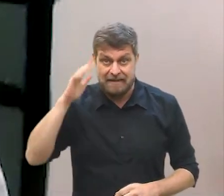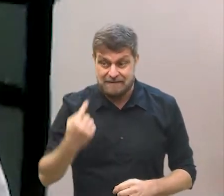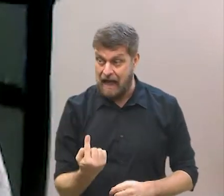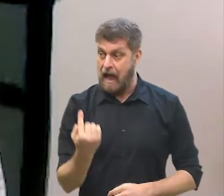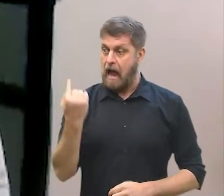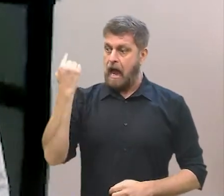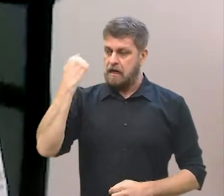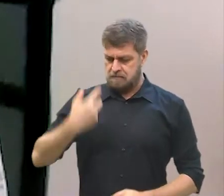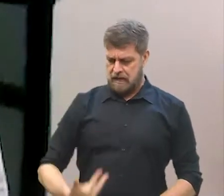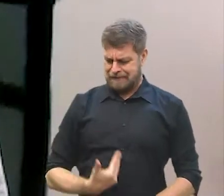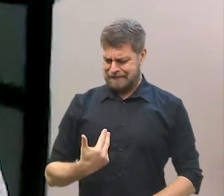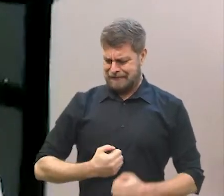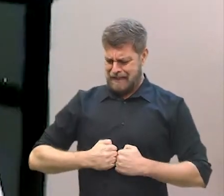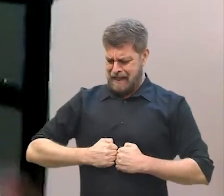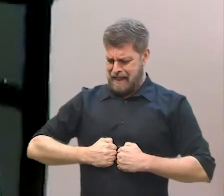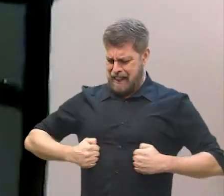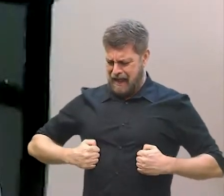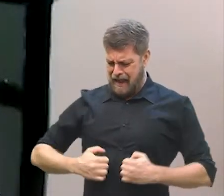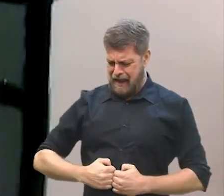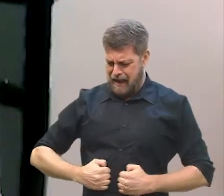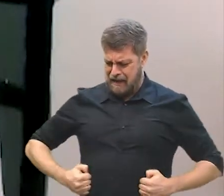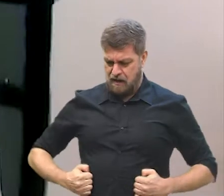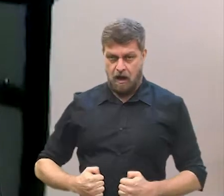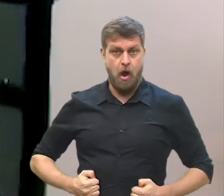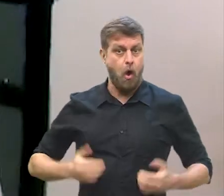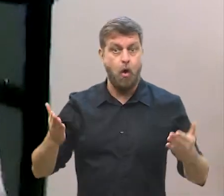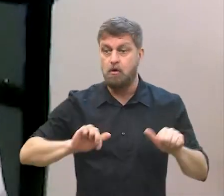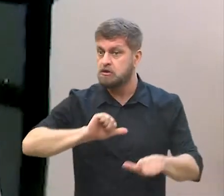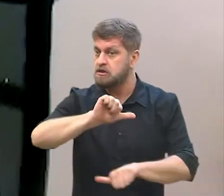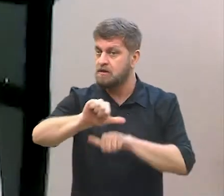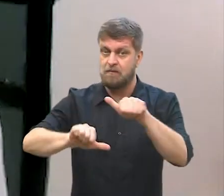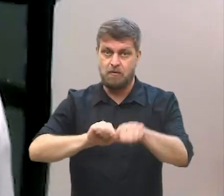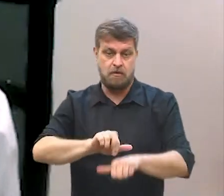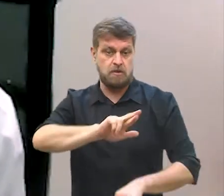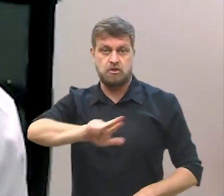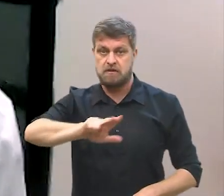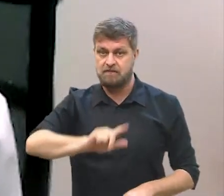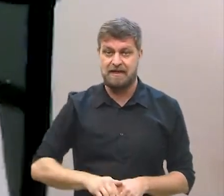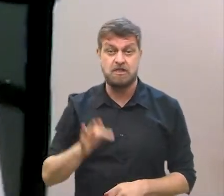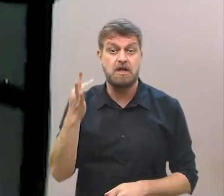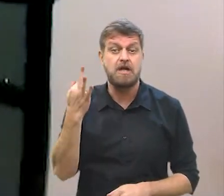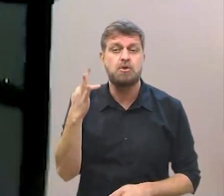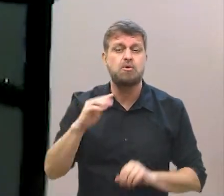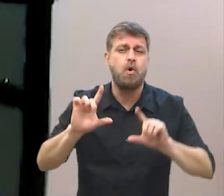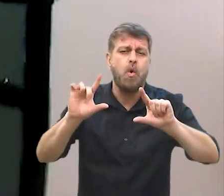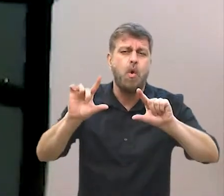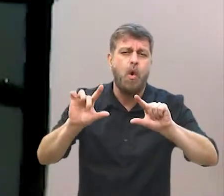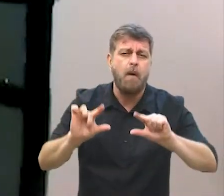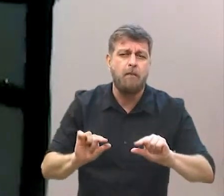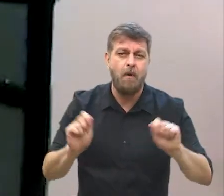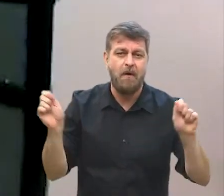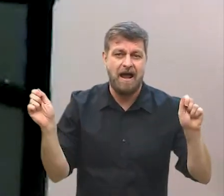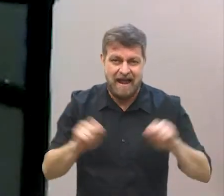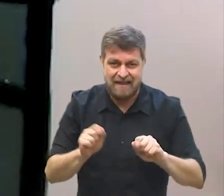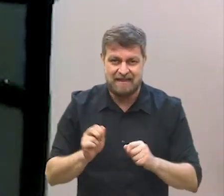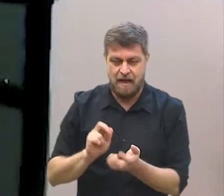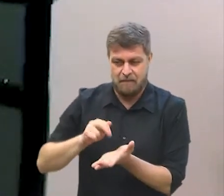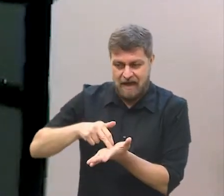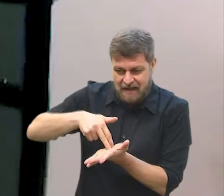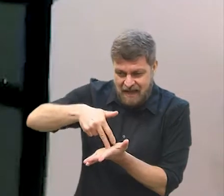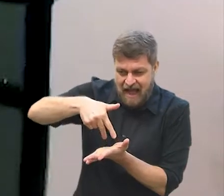você abriria o paciente, hoje você não abre a barriga desse paciente, ele tem menos dor, então ele consegue andar antes